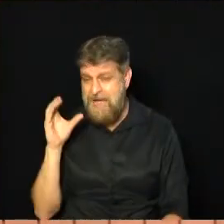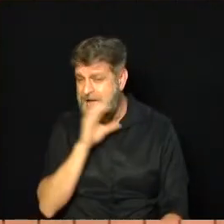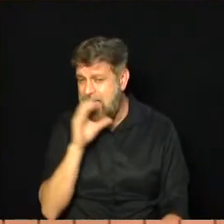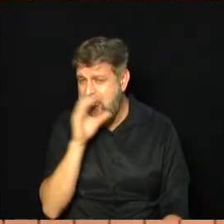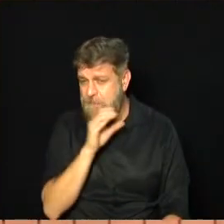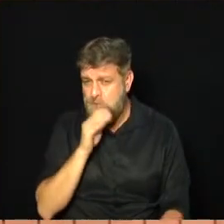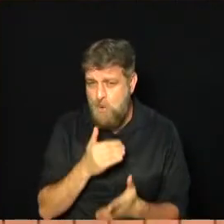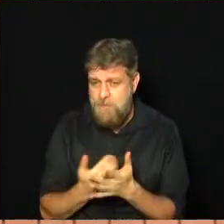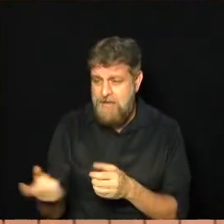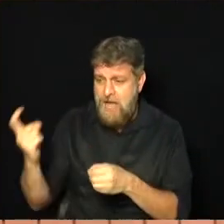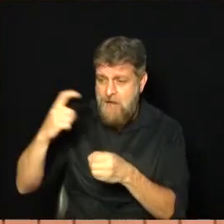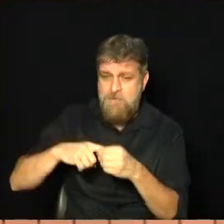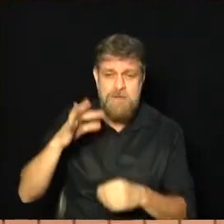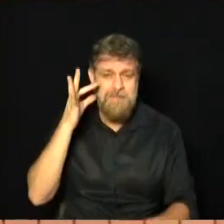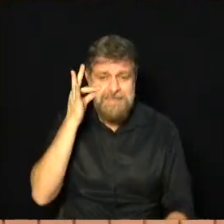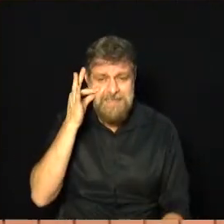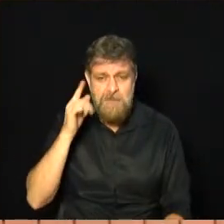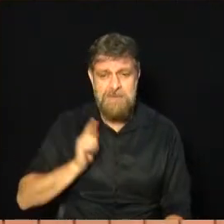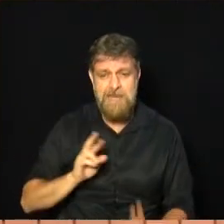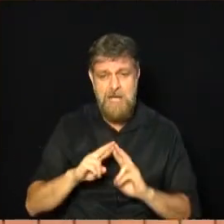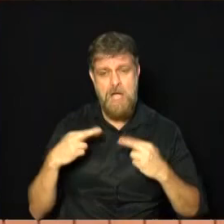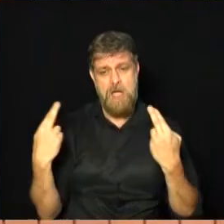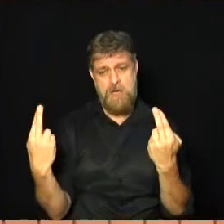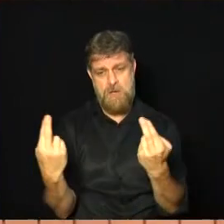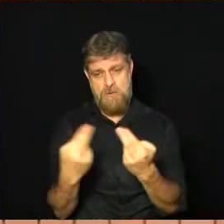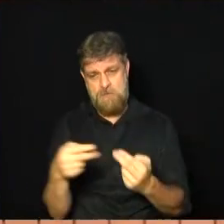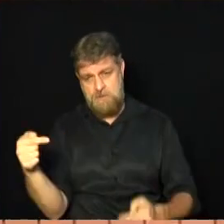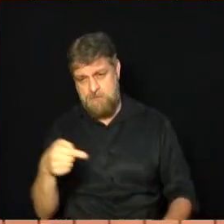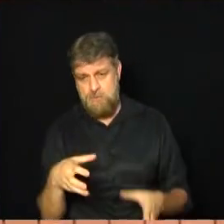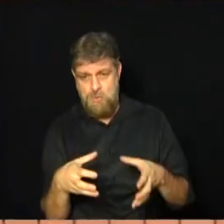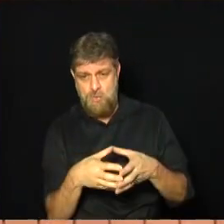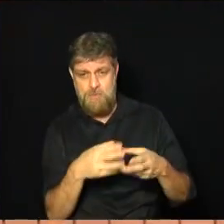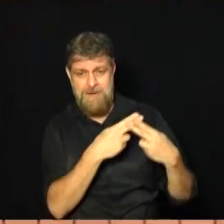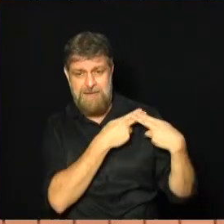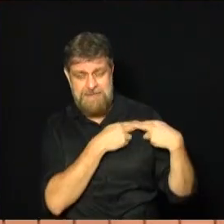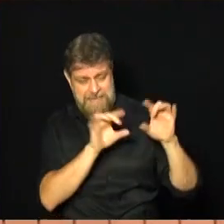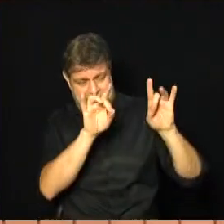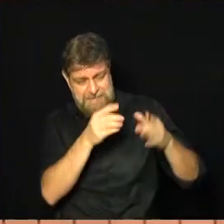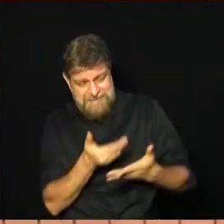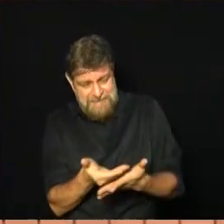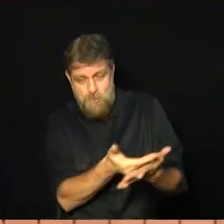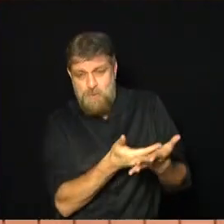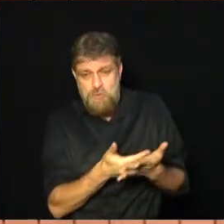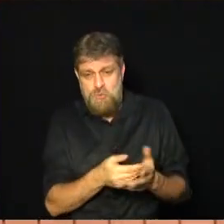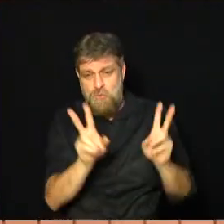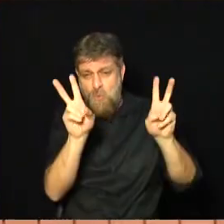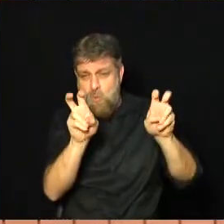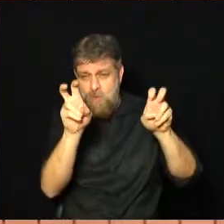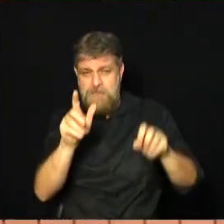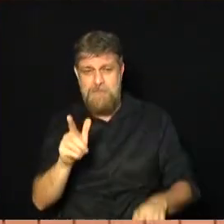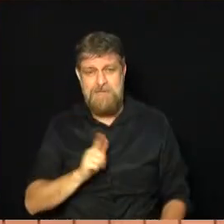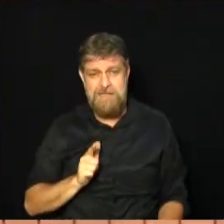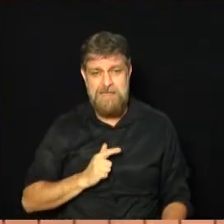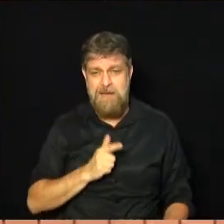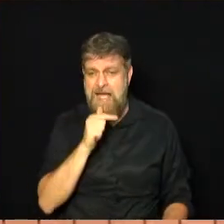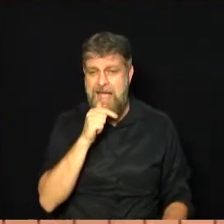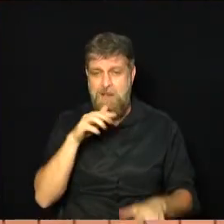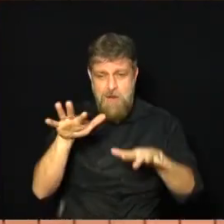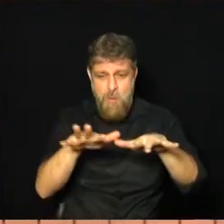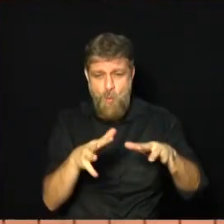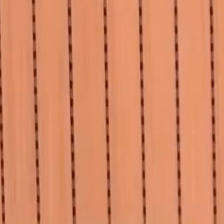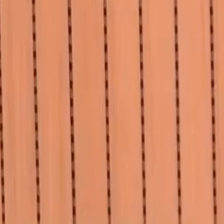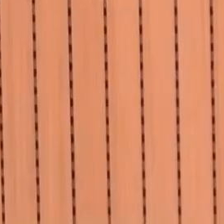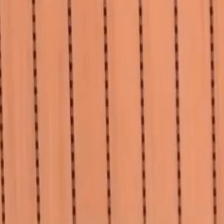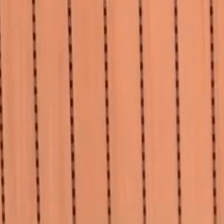instantes, eu volto ao vivo com a reunião da Comissão Especial de Estudos sobre a crise hídrica.